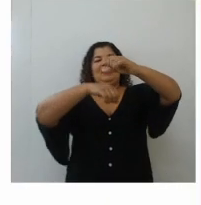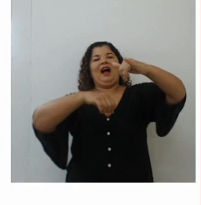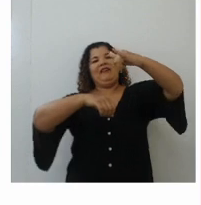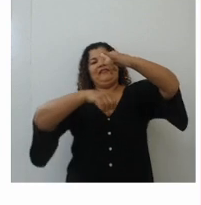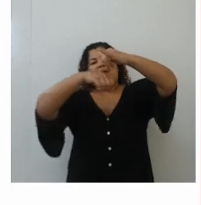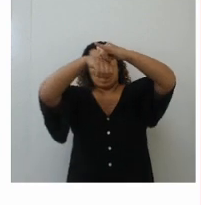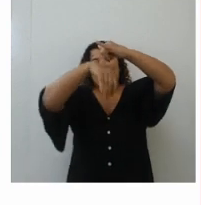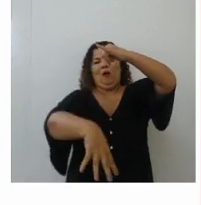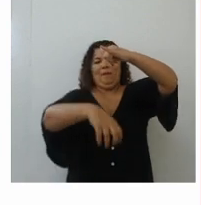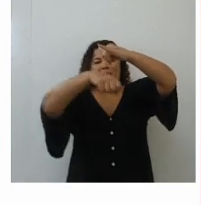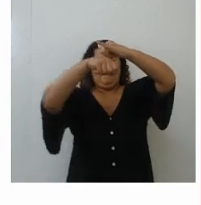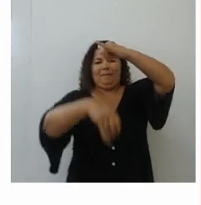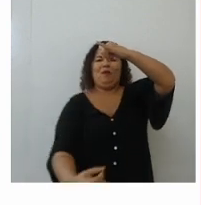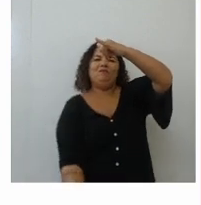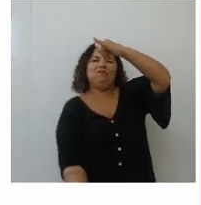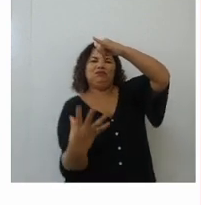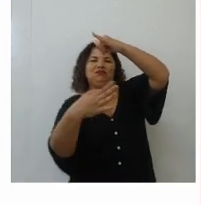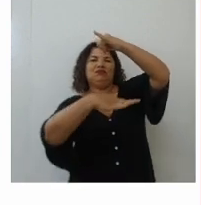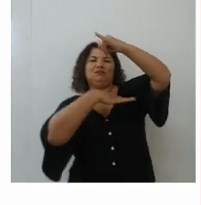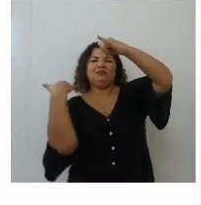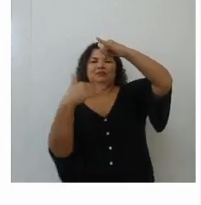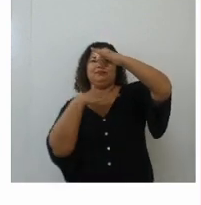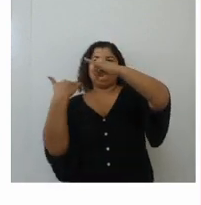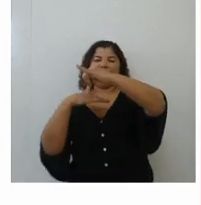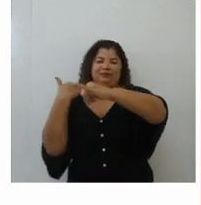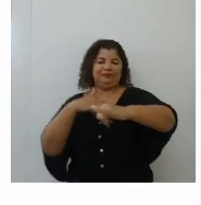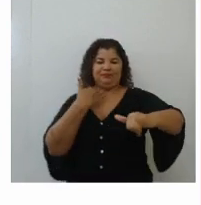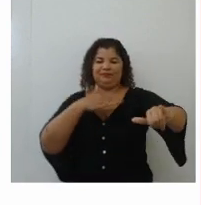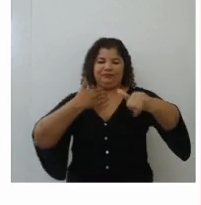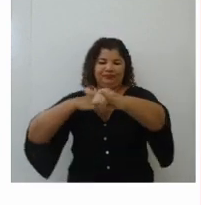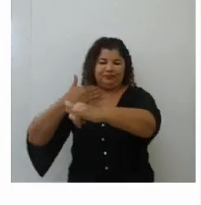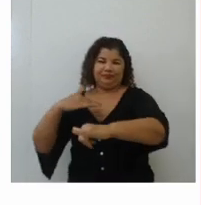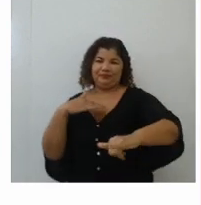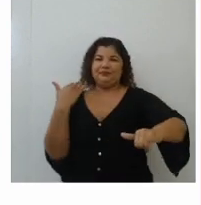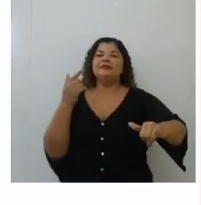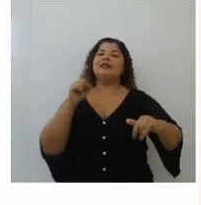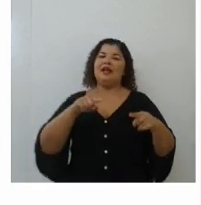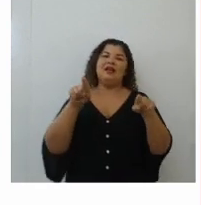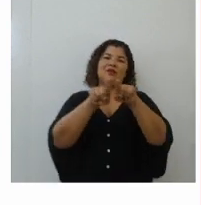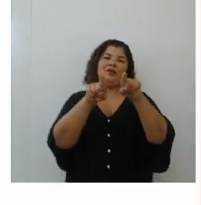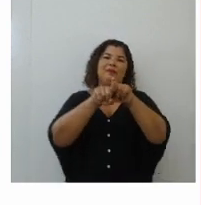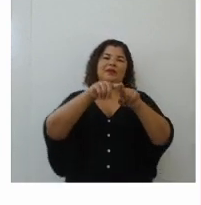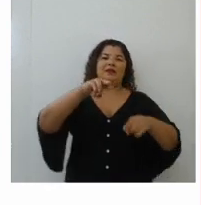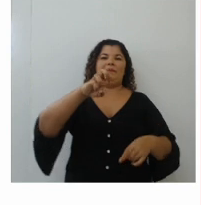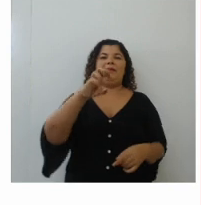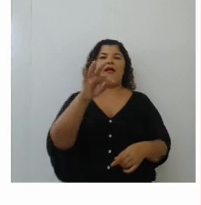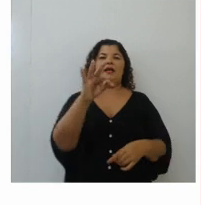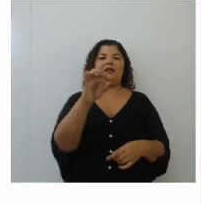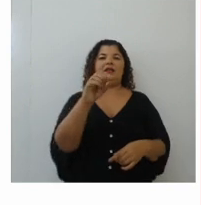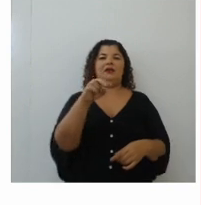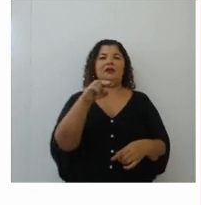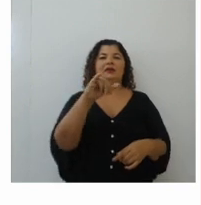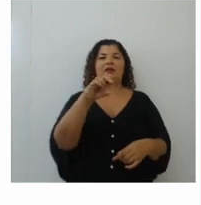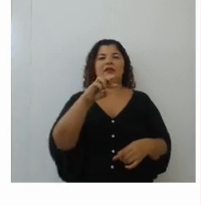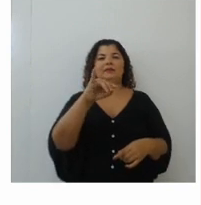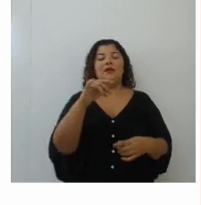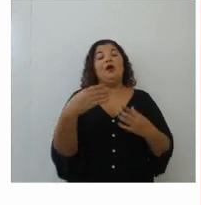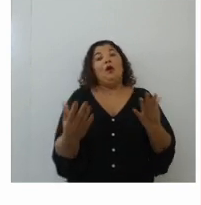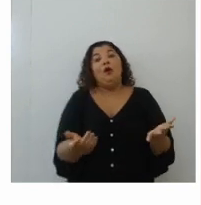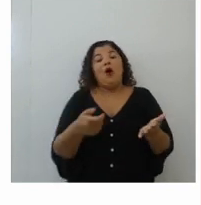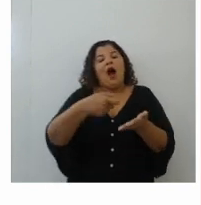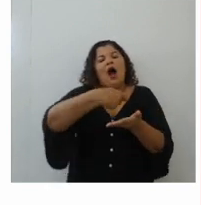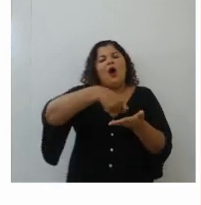causa, e a morte, o efeito. Isso é um exemplo de metonímia. Outro exemplo de metonímia, o autor